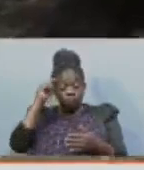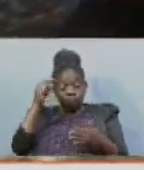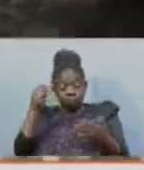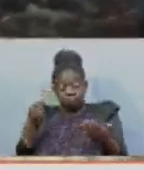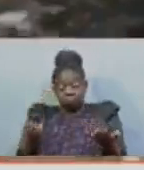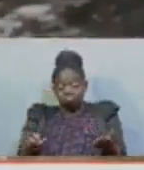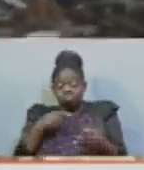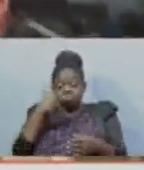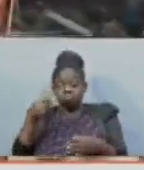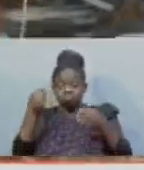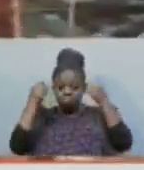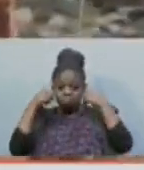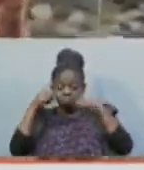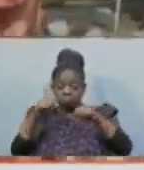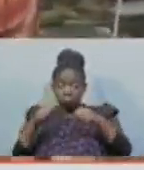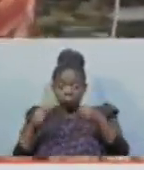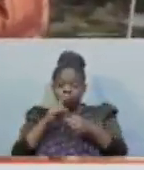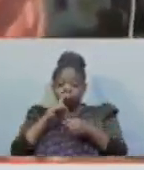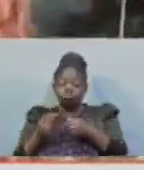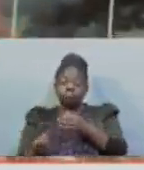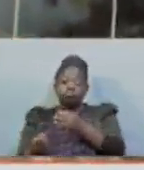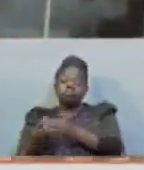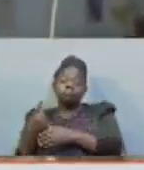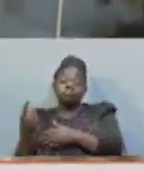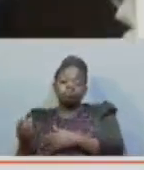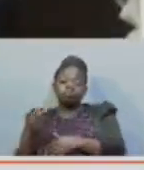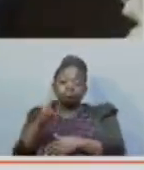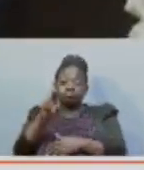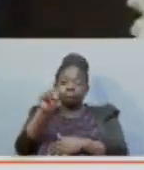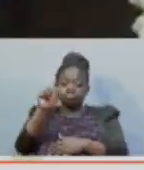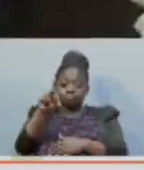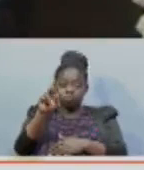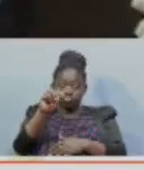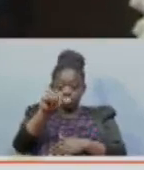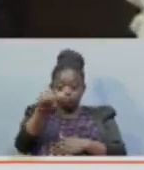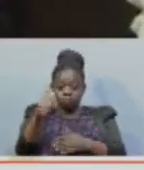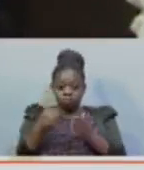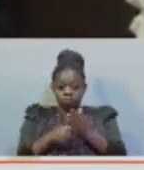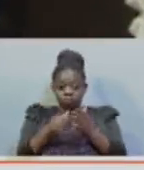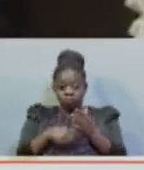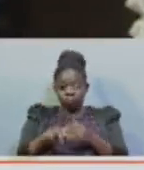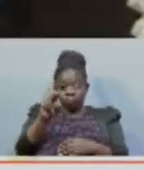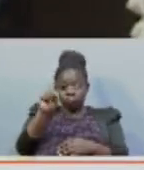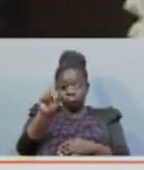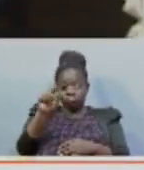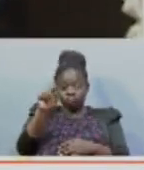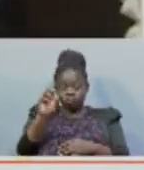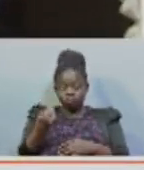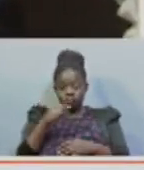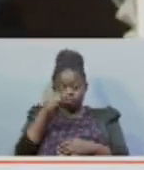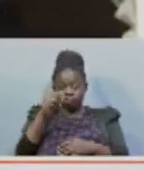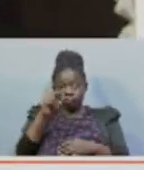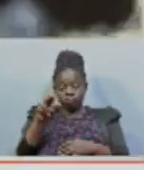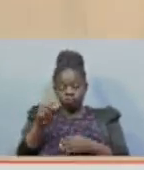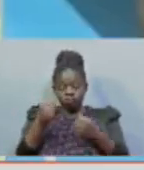nchalubala ato Ndi presidente wa petasubula kudumia kurumba Ukraine, awa lobo zibu watadu kumanga agali mkau kwa nato Agali mdu